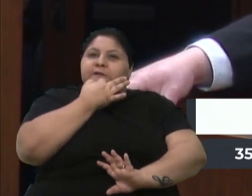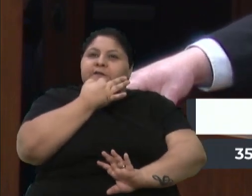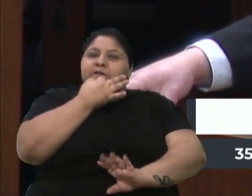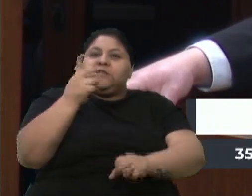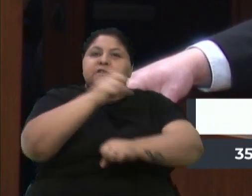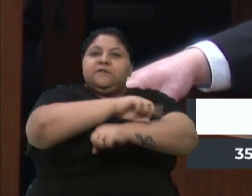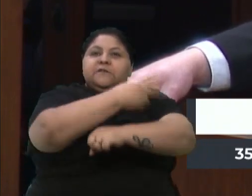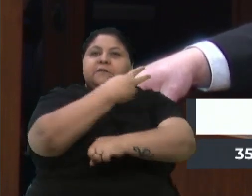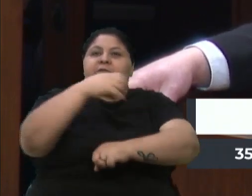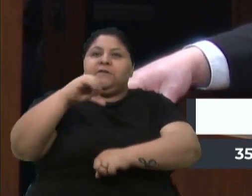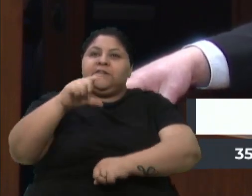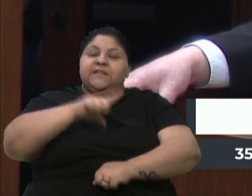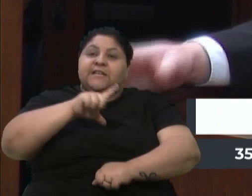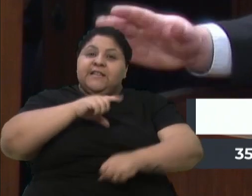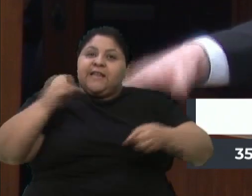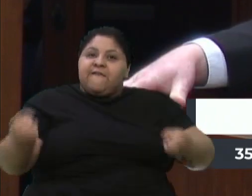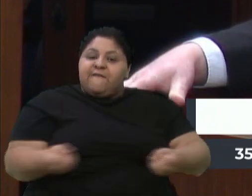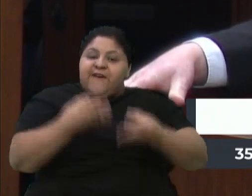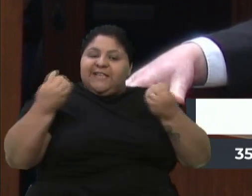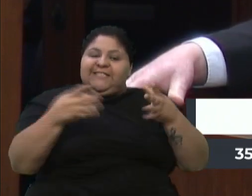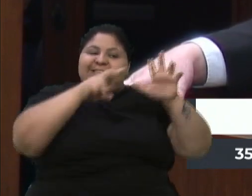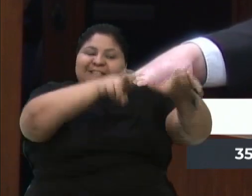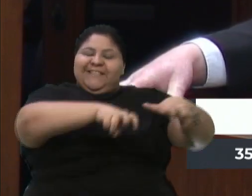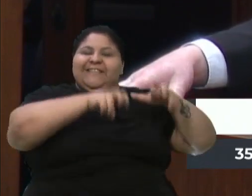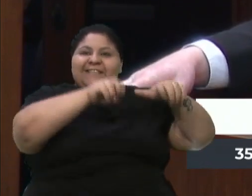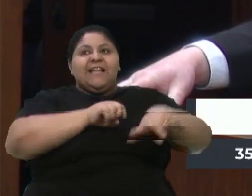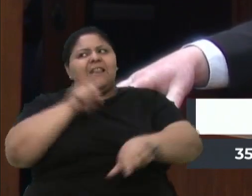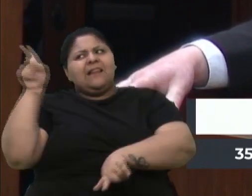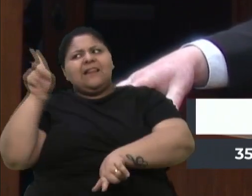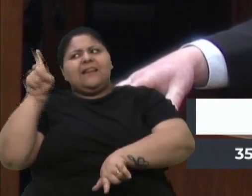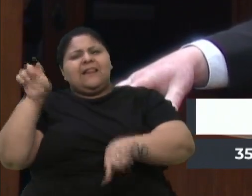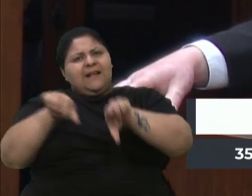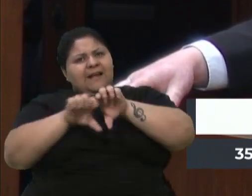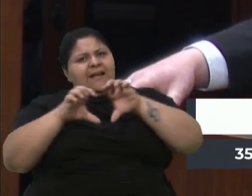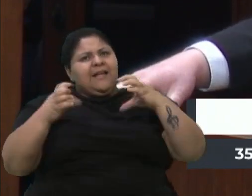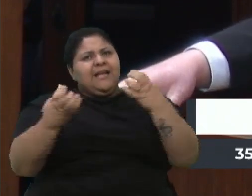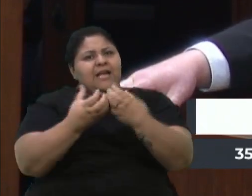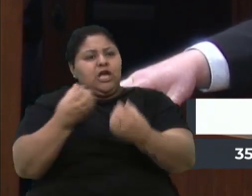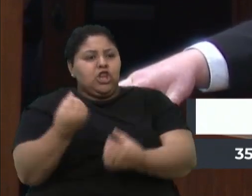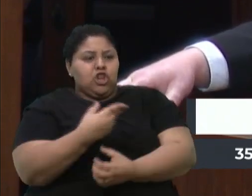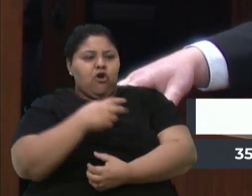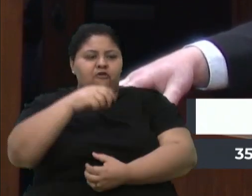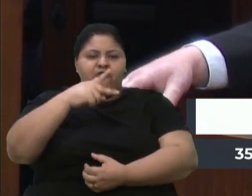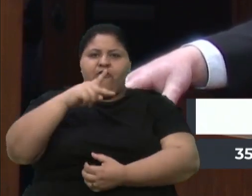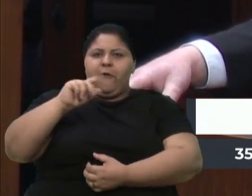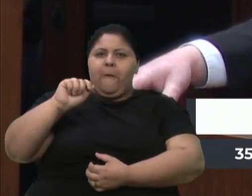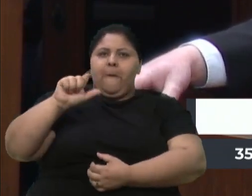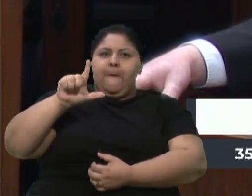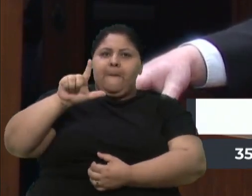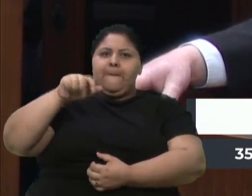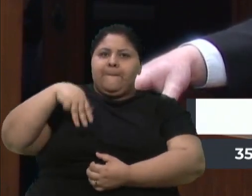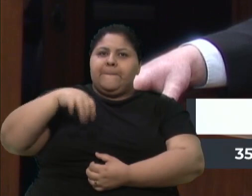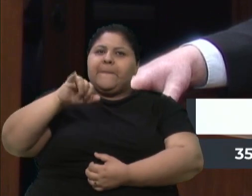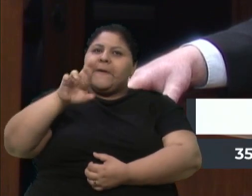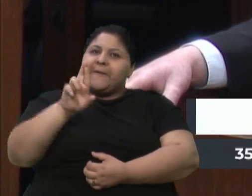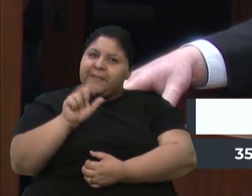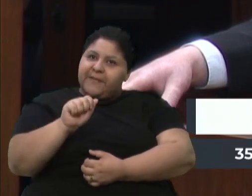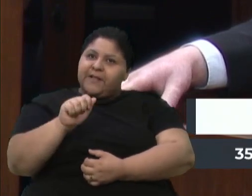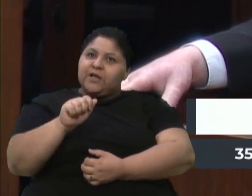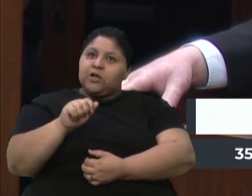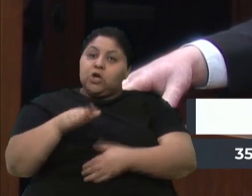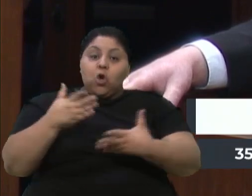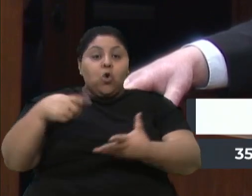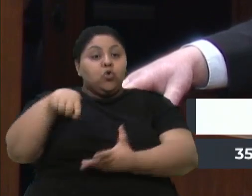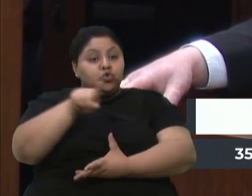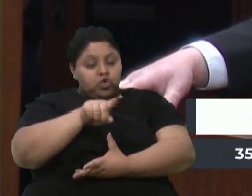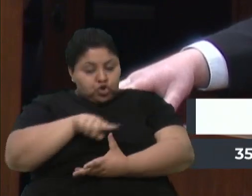programa Tem Festa no Interior, lá na comunidade de Nova Palmira, em Vila Cristina, onde nós